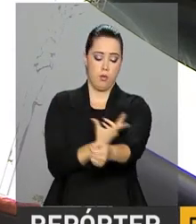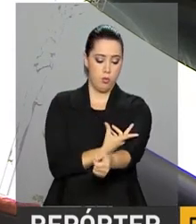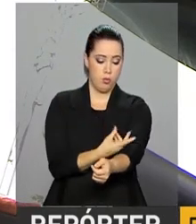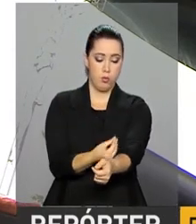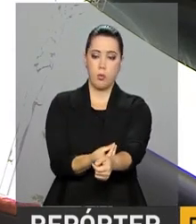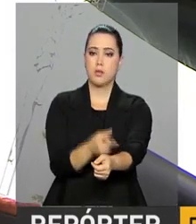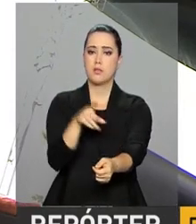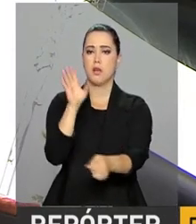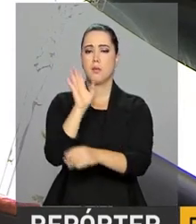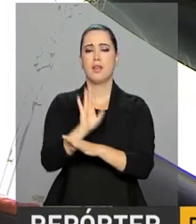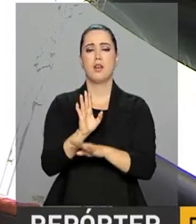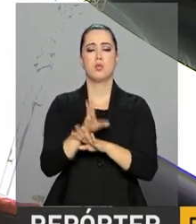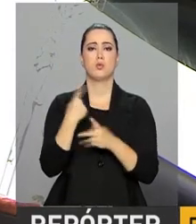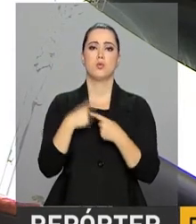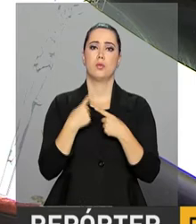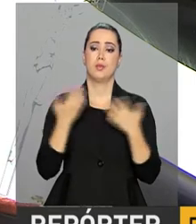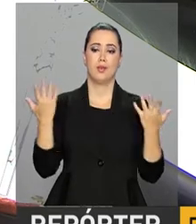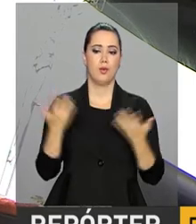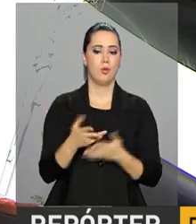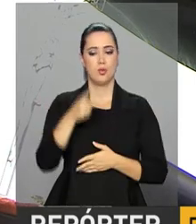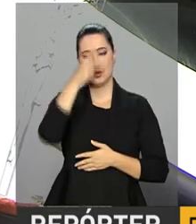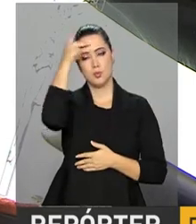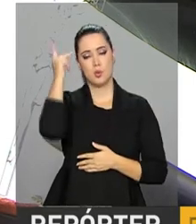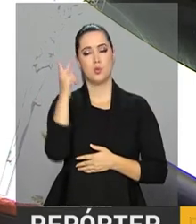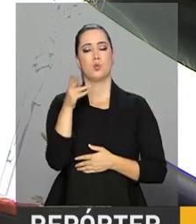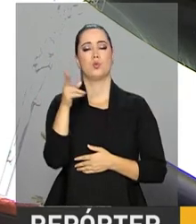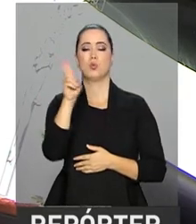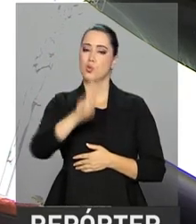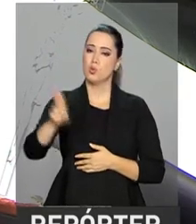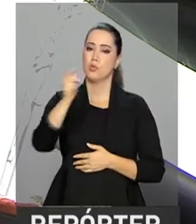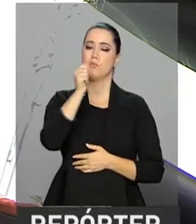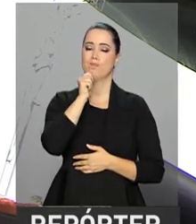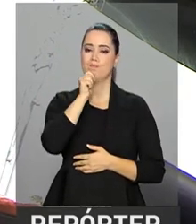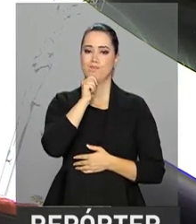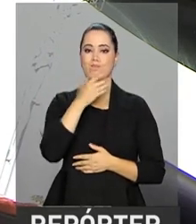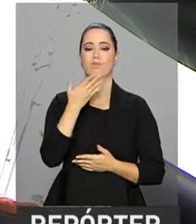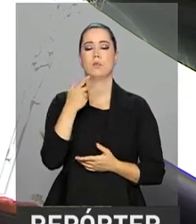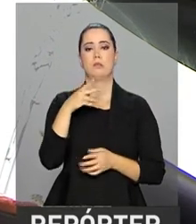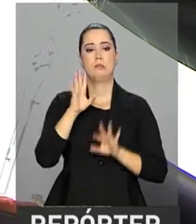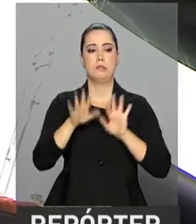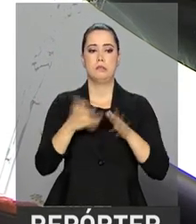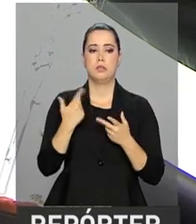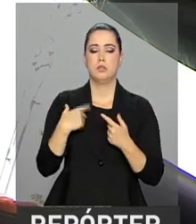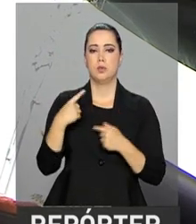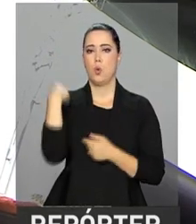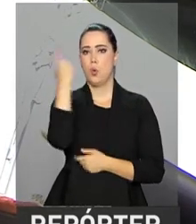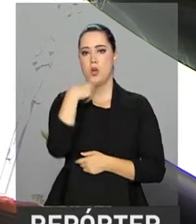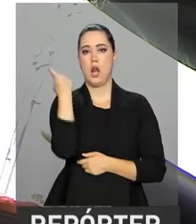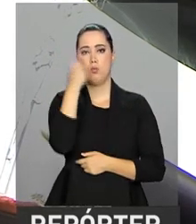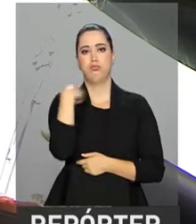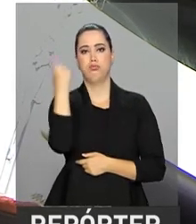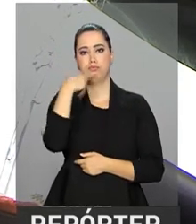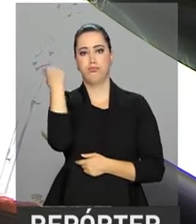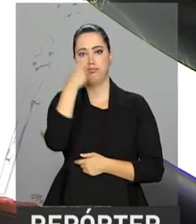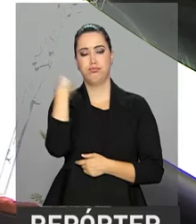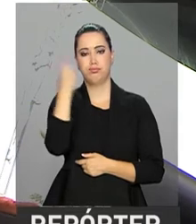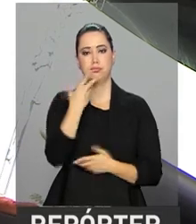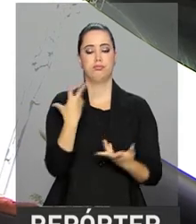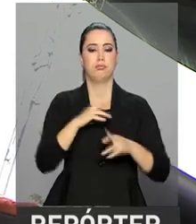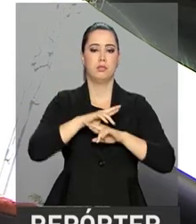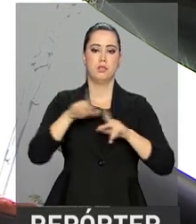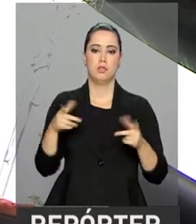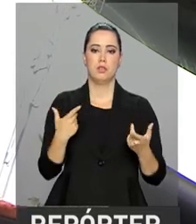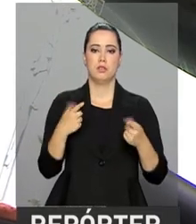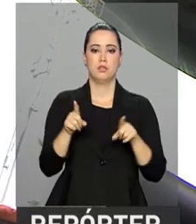estrada do bairro do motorista todo mundo usa droga neste momento a galera que faz lá o horário verdureiro